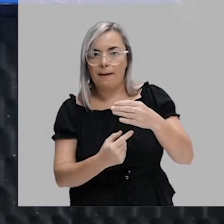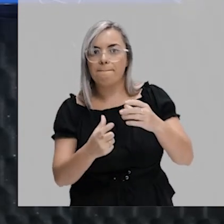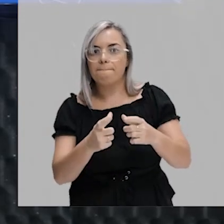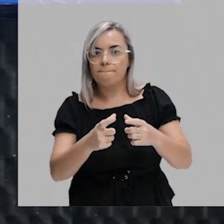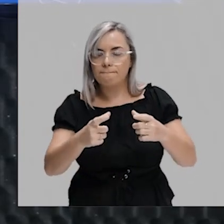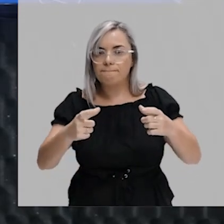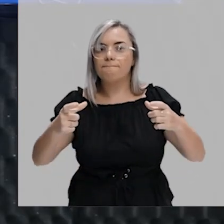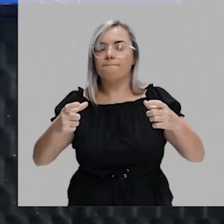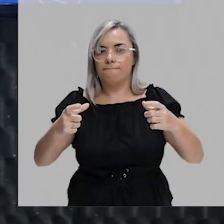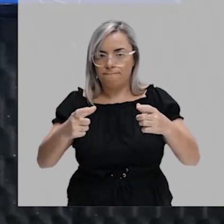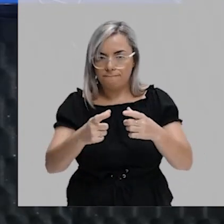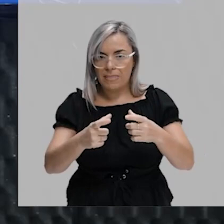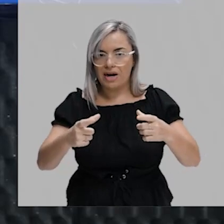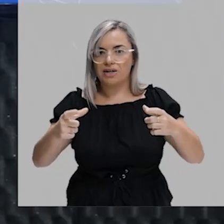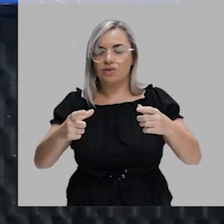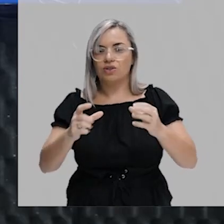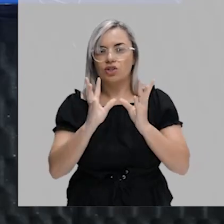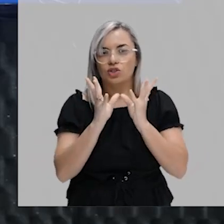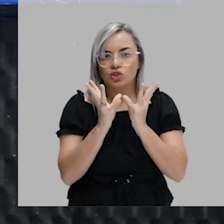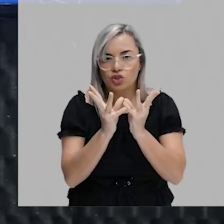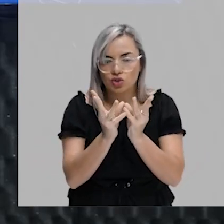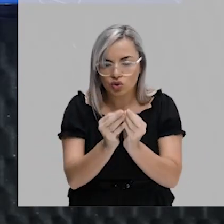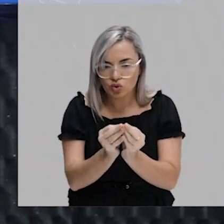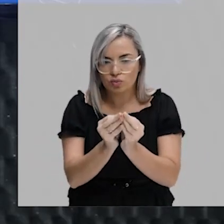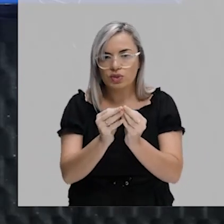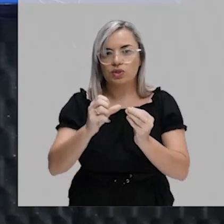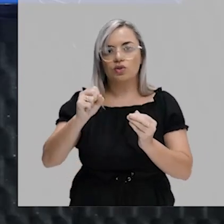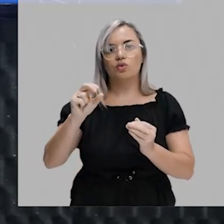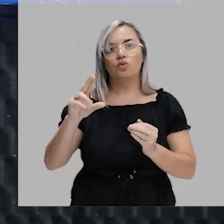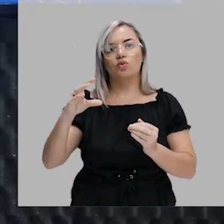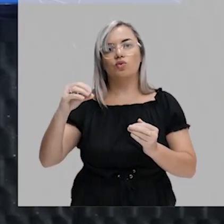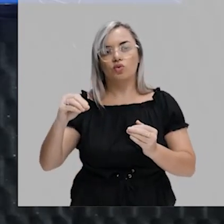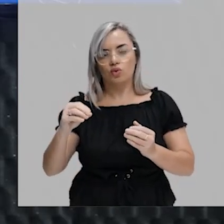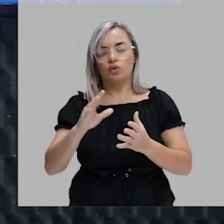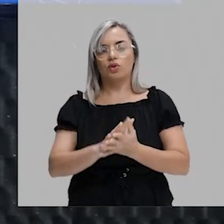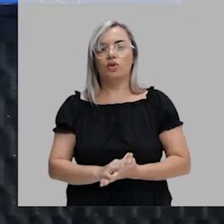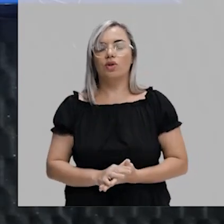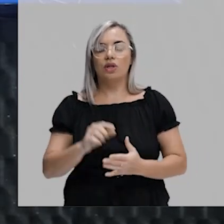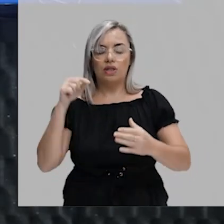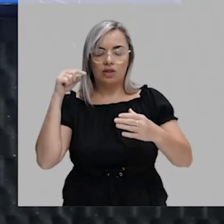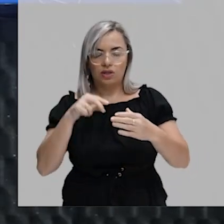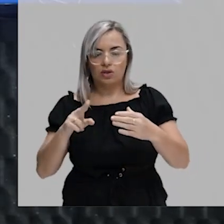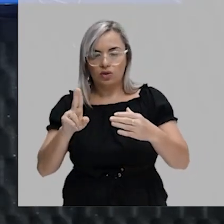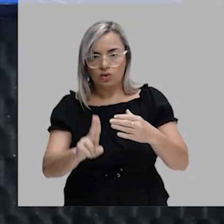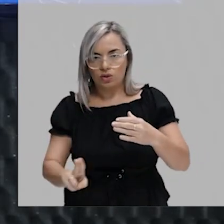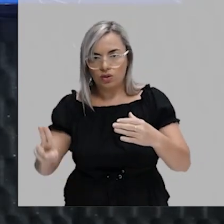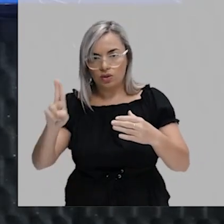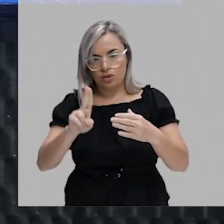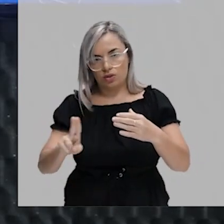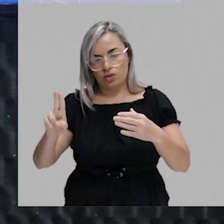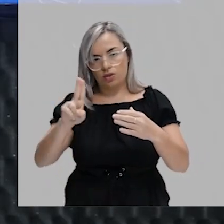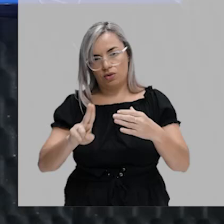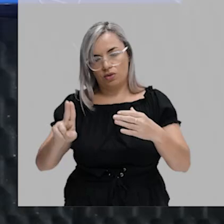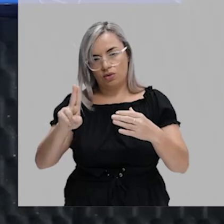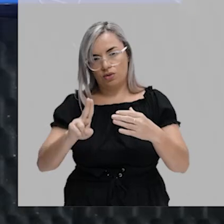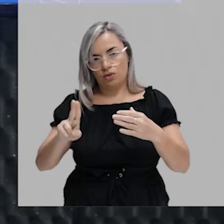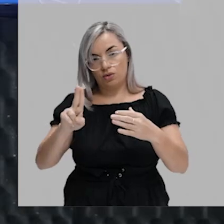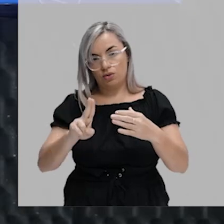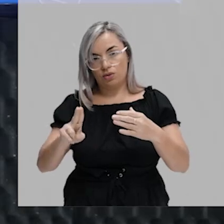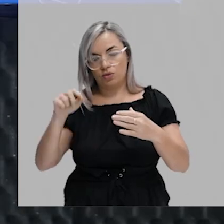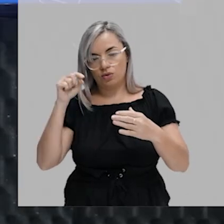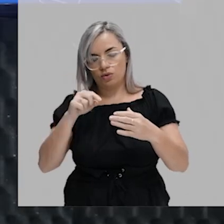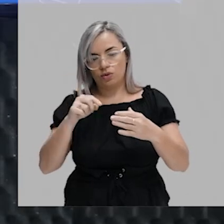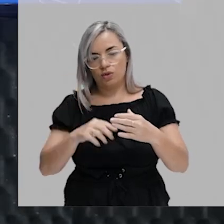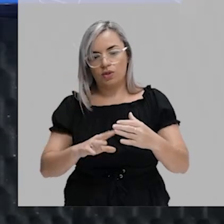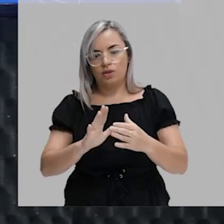Tem maior quantidade. O termo que a gente utiliza para uma solução que é mais concentrada em soluto